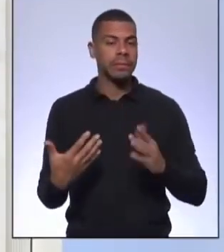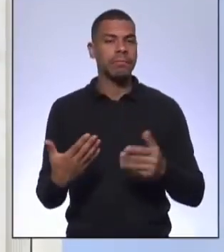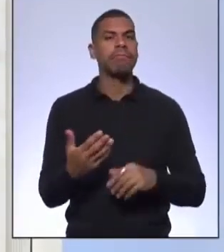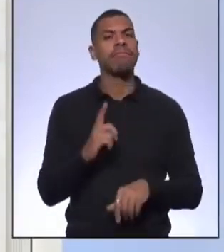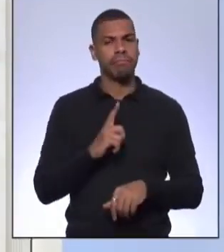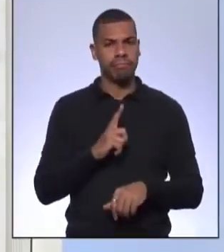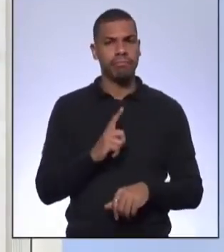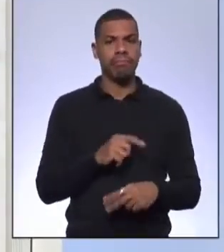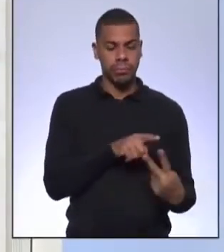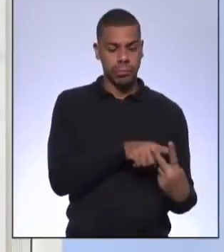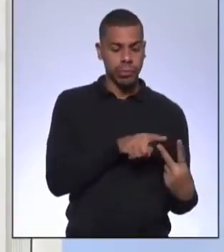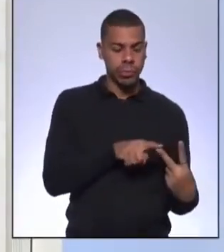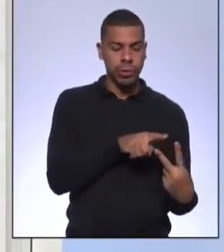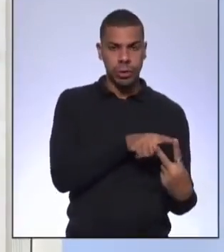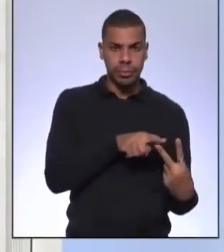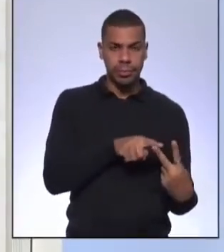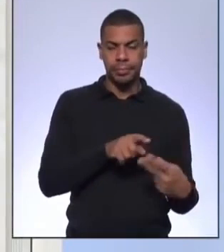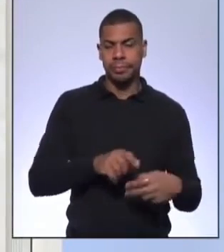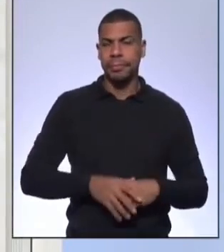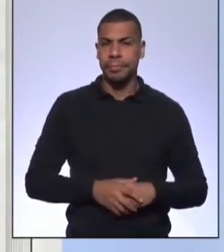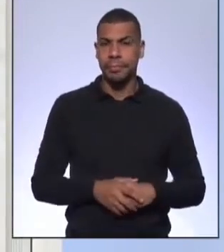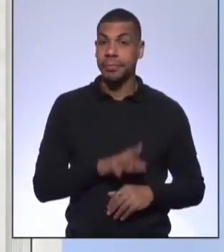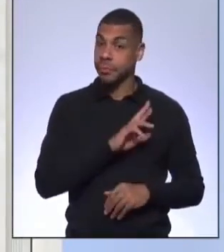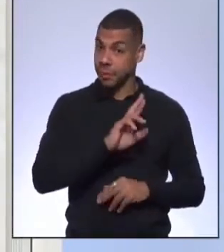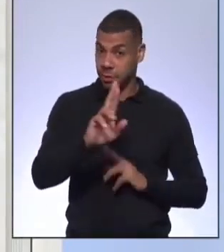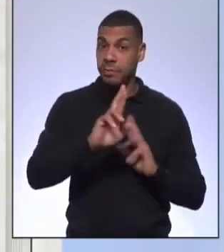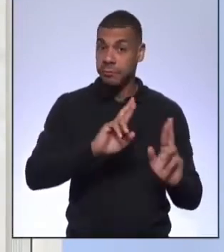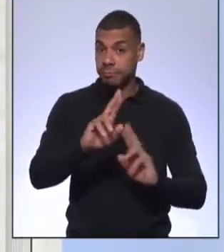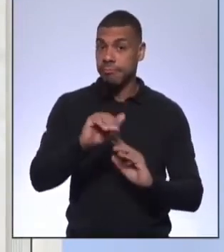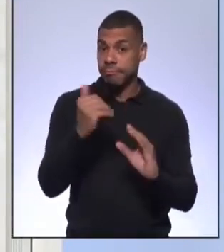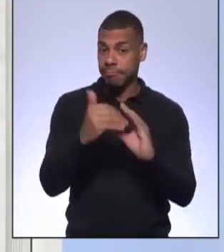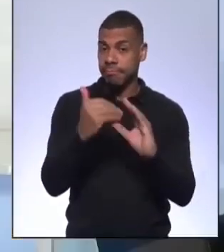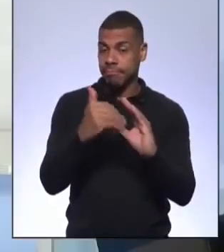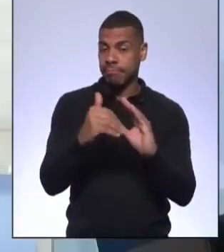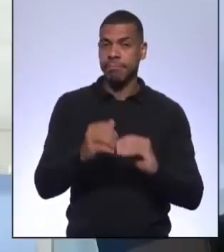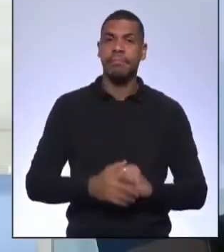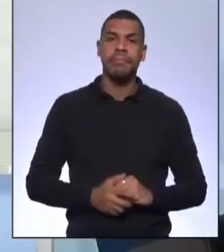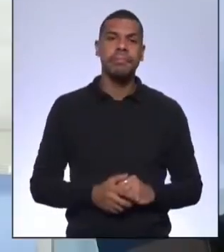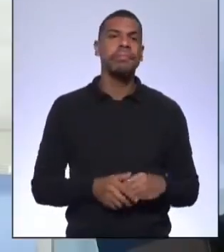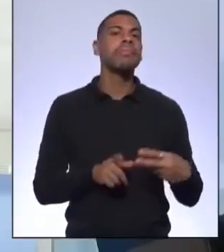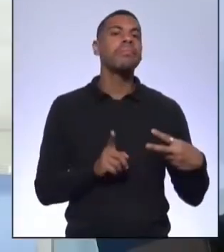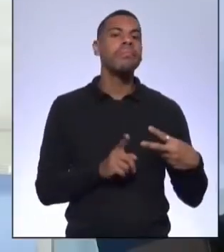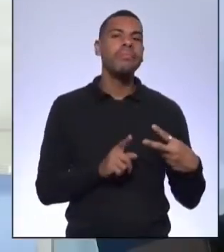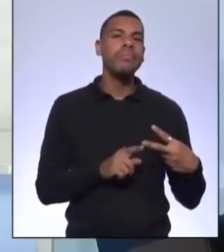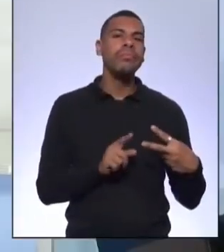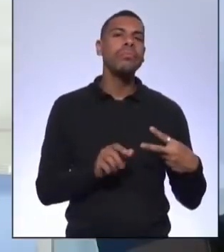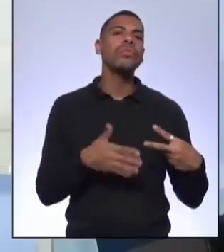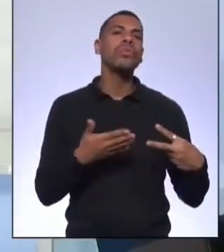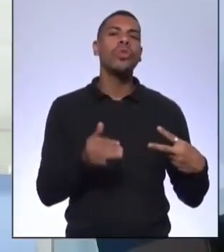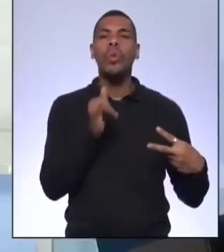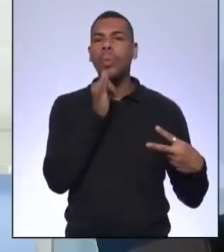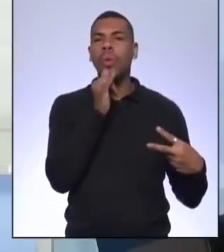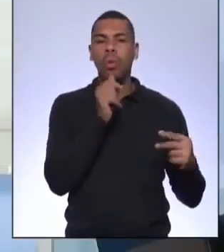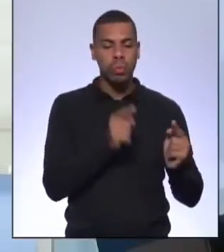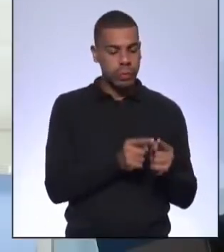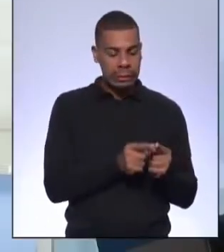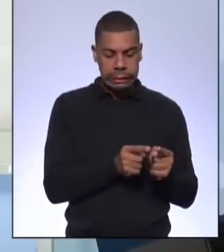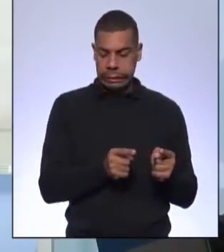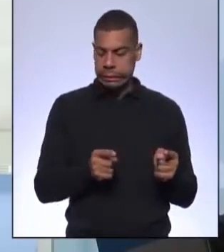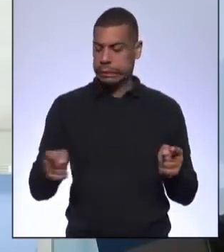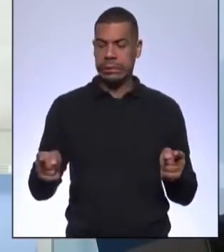a esses 2 quadriláteros, como vocês bem colocaram. E a outra situação é com relação à medida dos